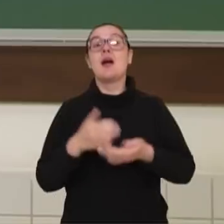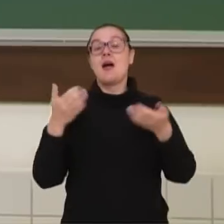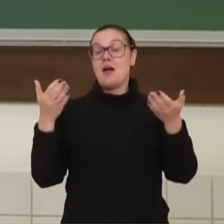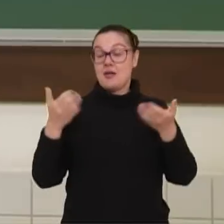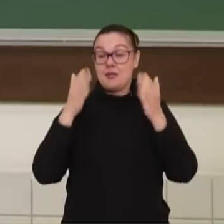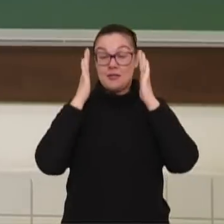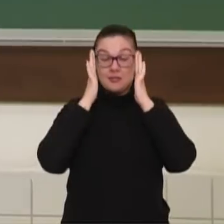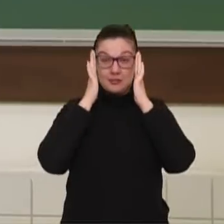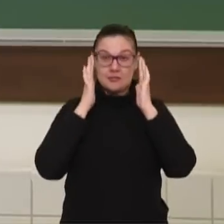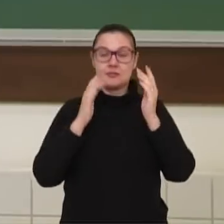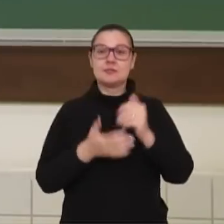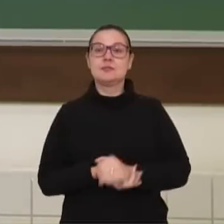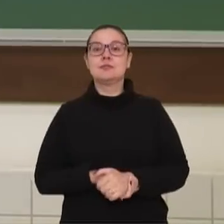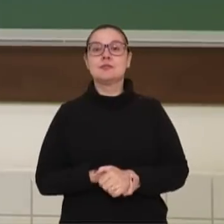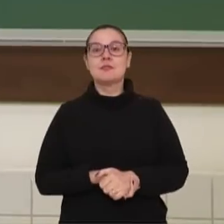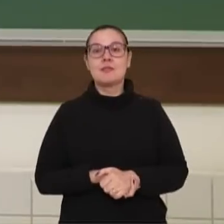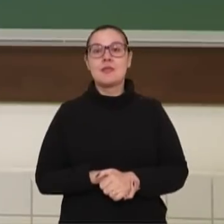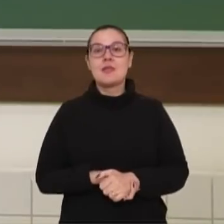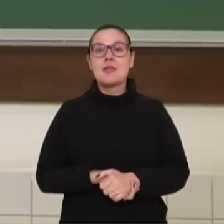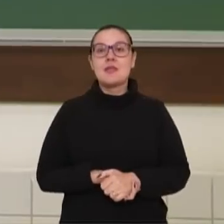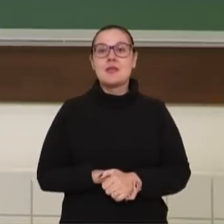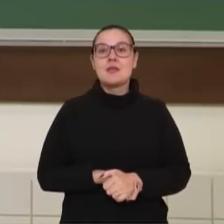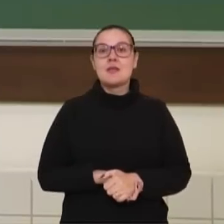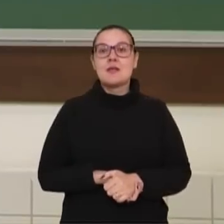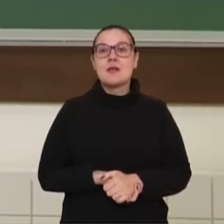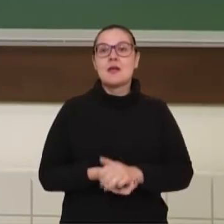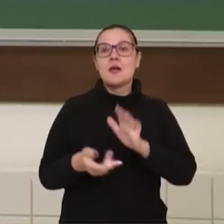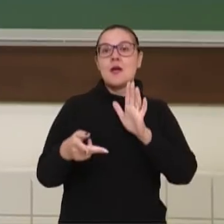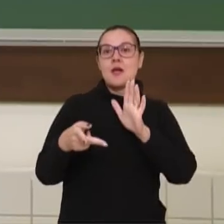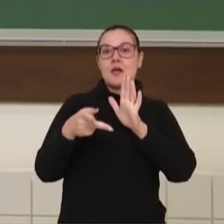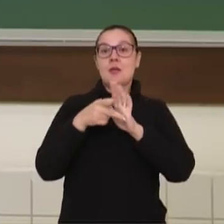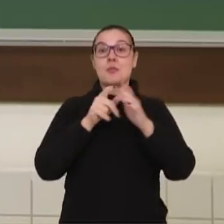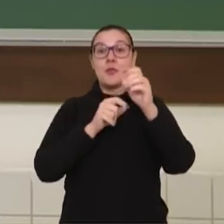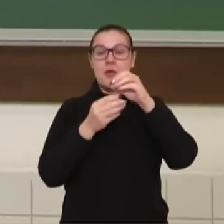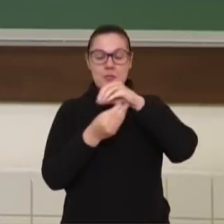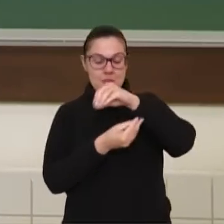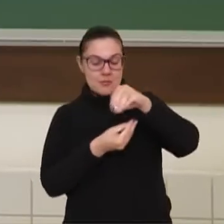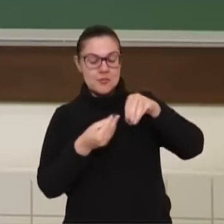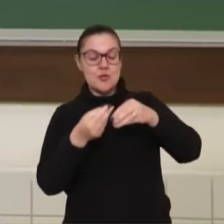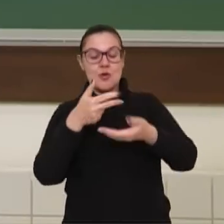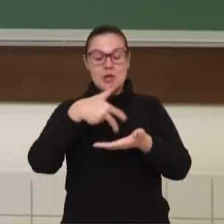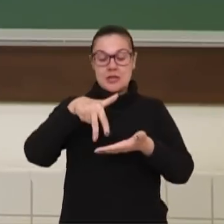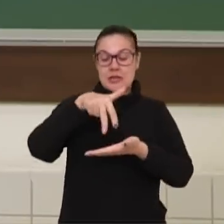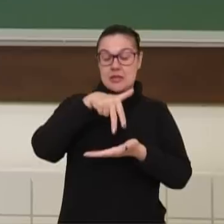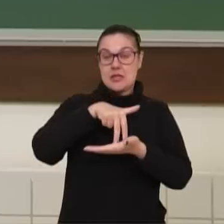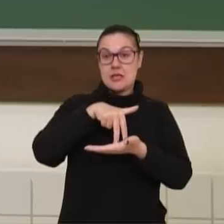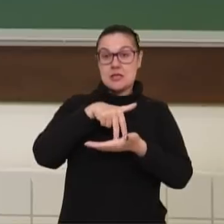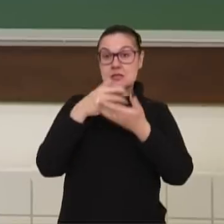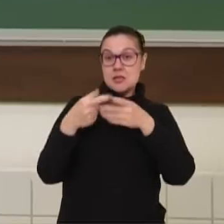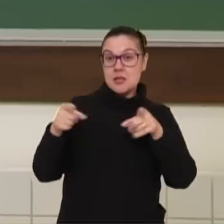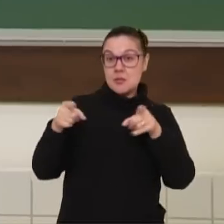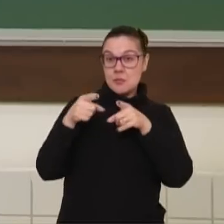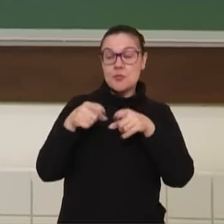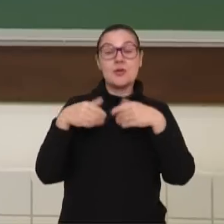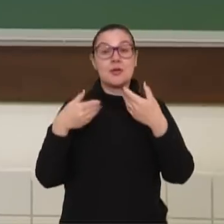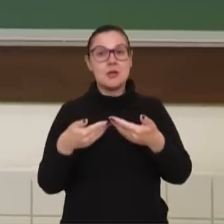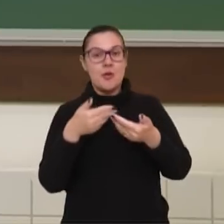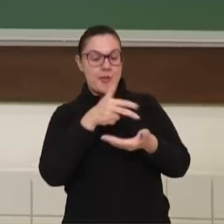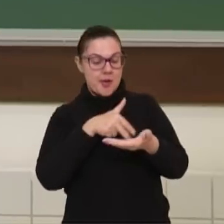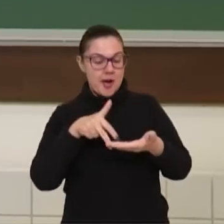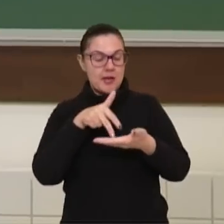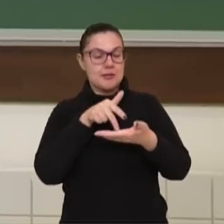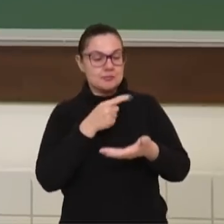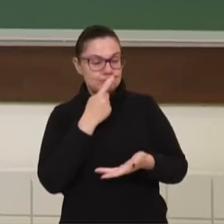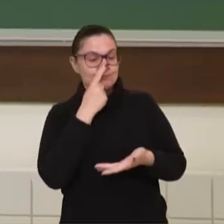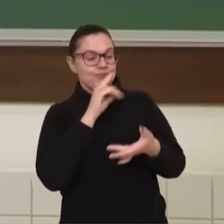Já a gente daí vem uma noção que a gente está misturando dança e música, né? A dança tem uma estreita